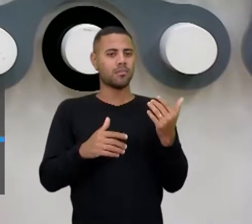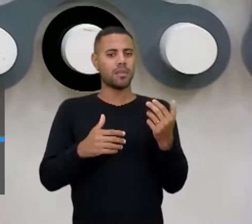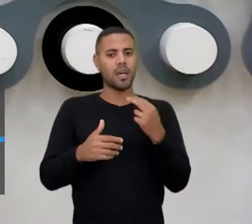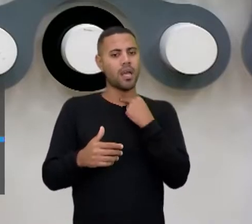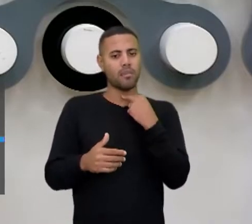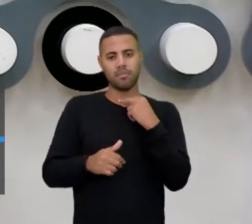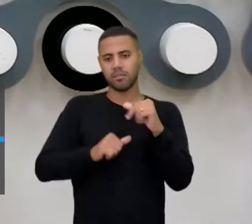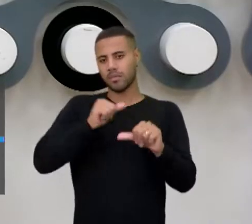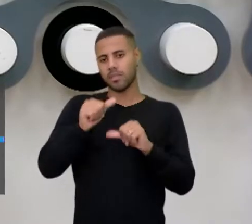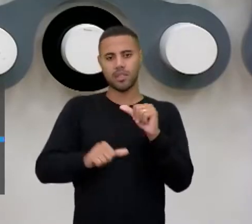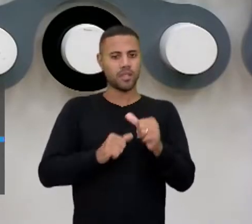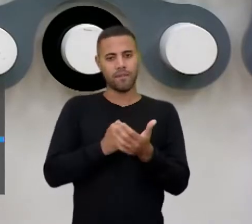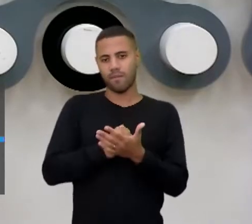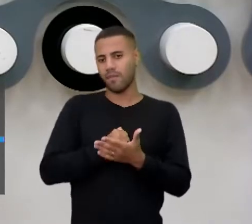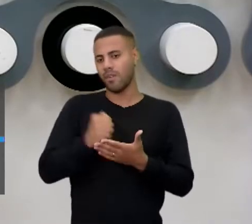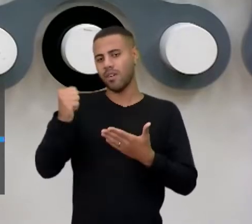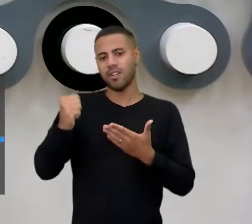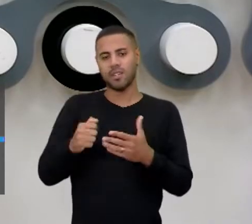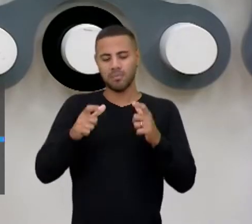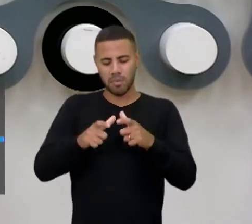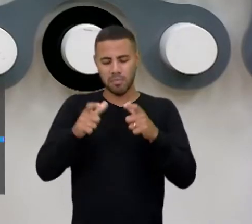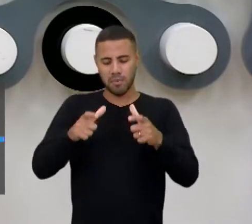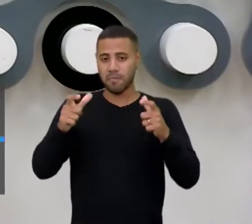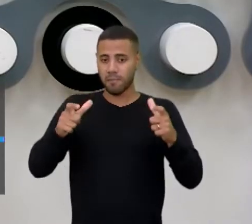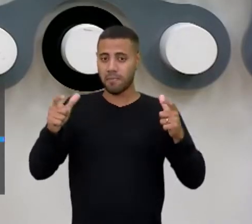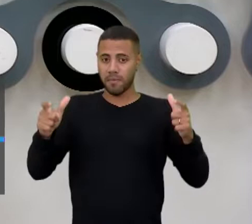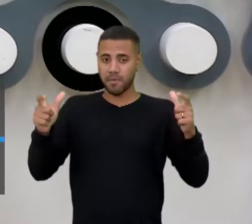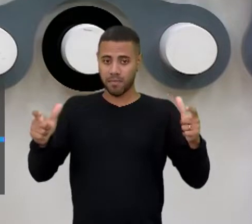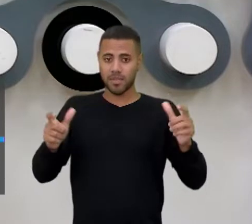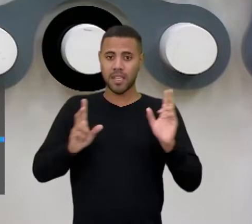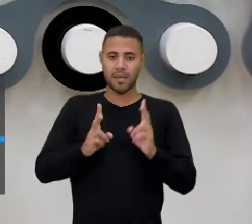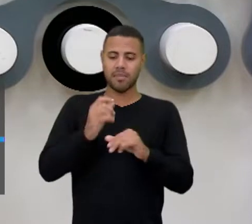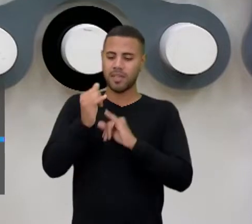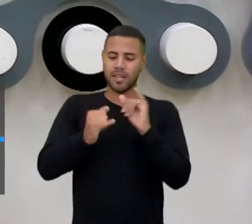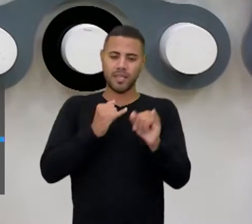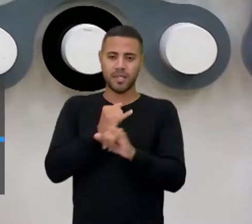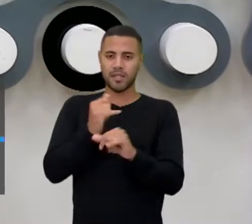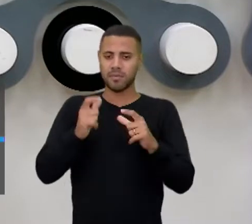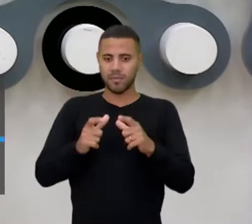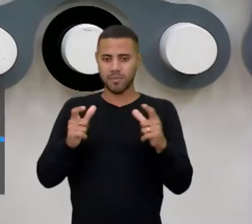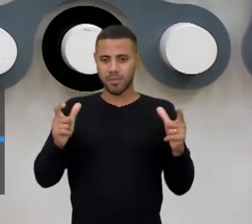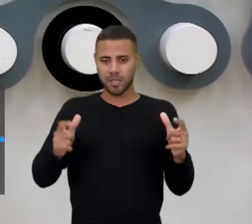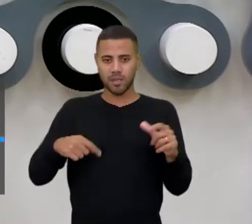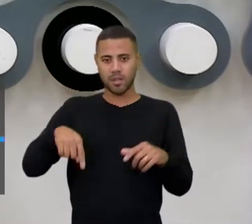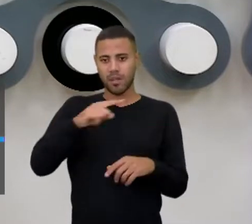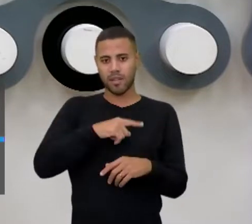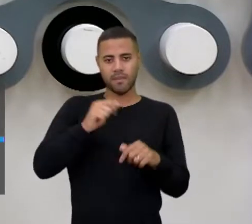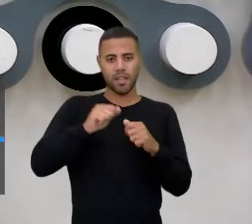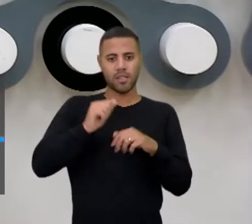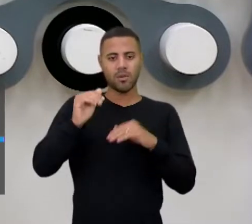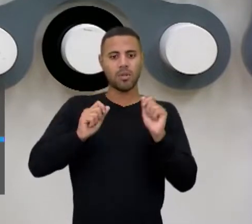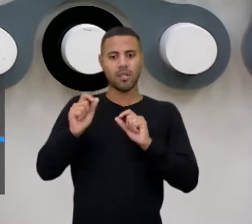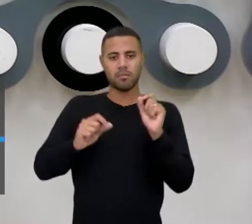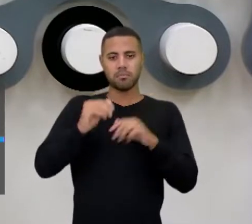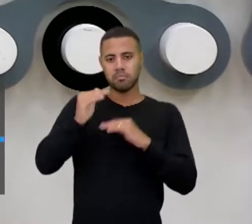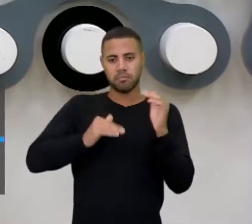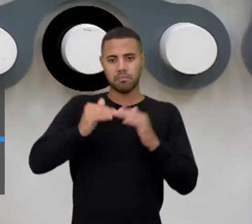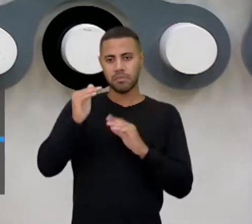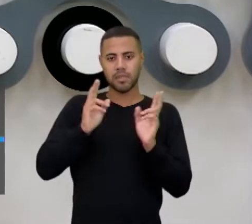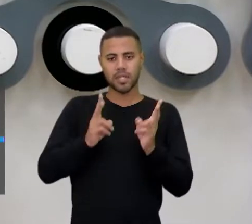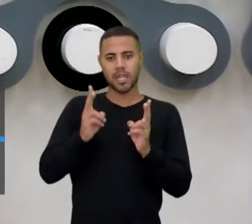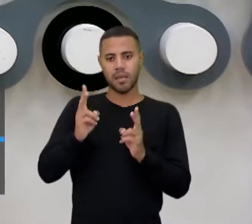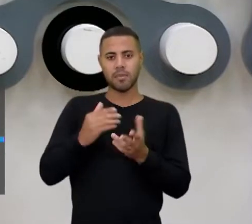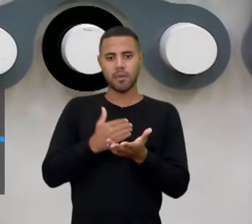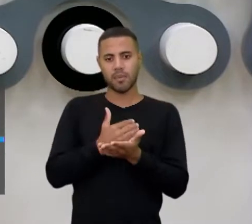né? Então a tendência, como ela mostrou que quase tudo que a gente faz, quase todas as nossas práticas já